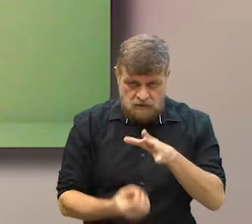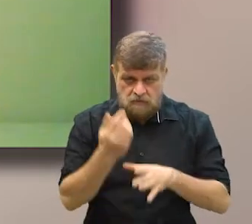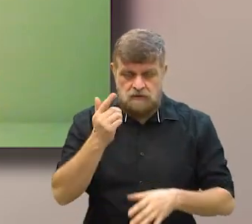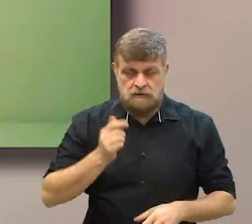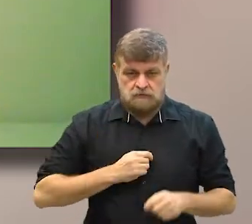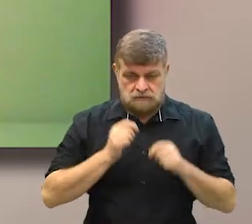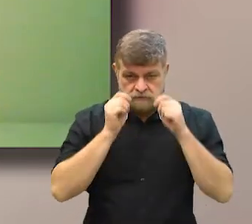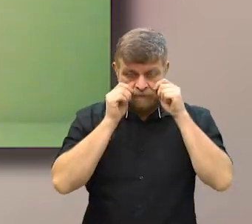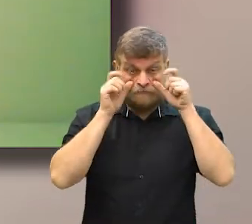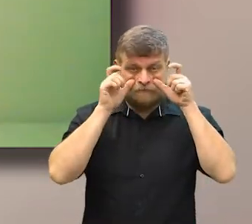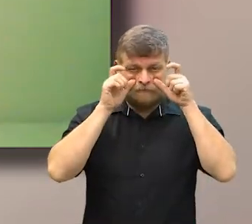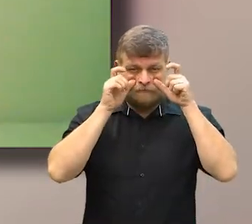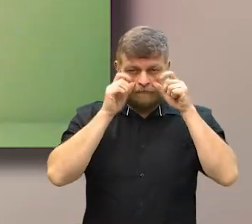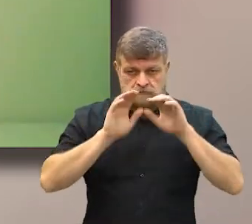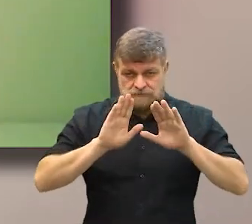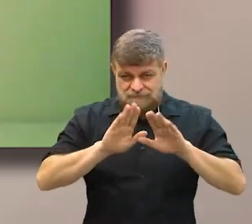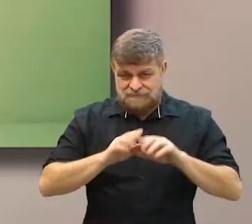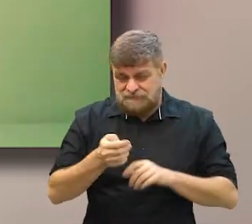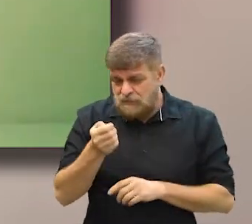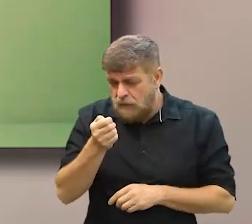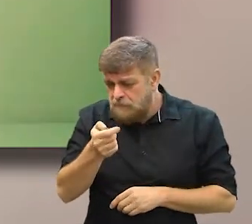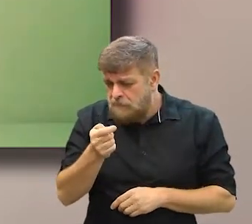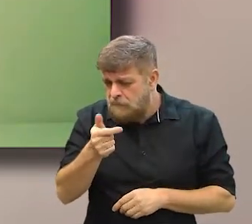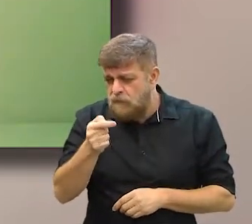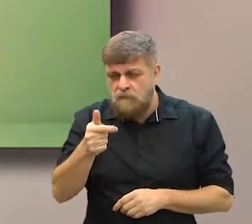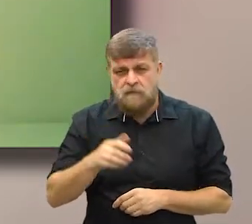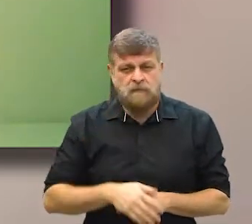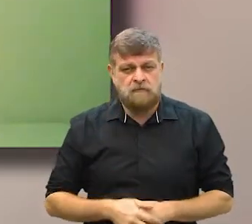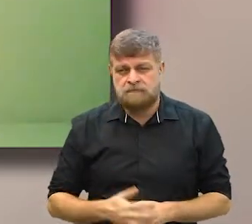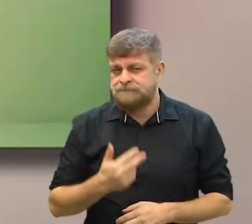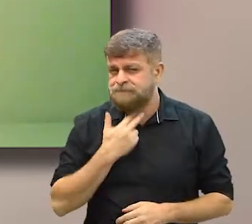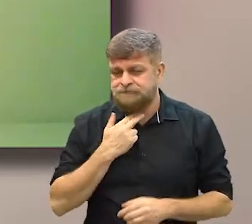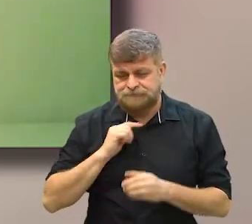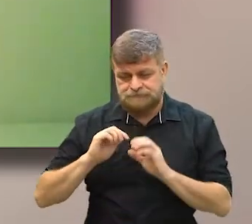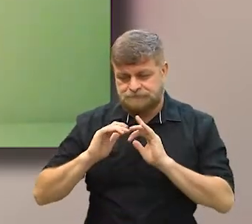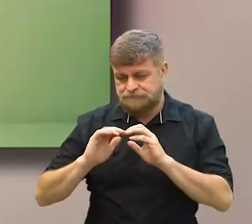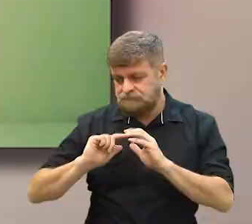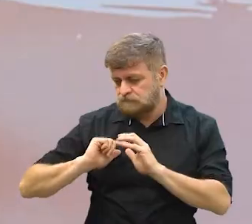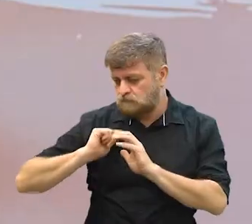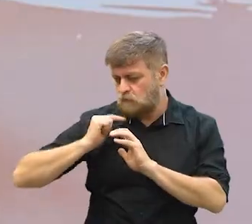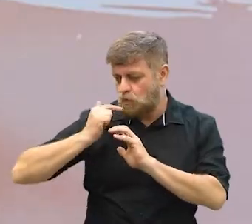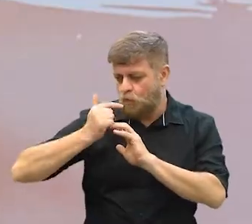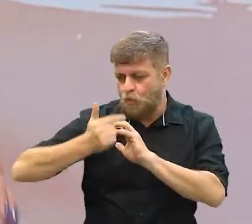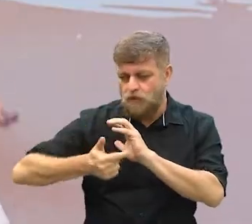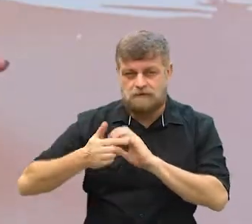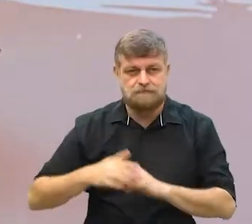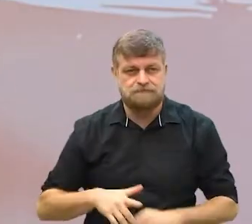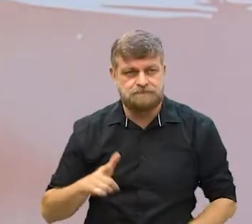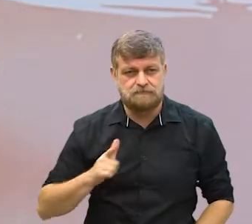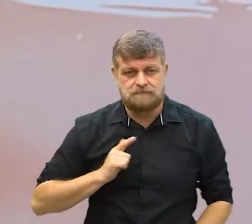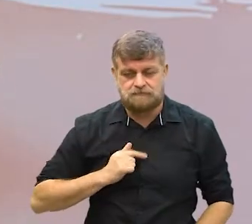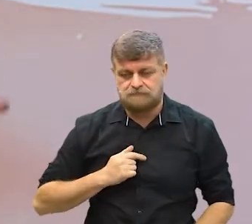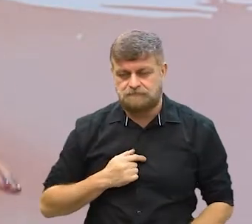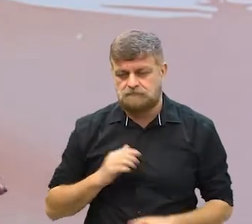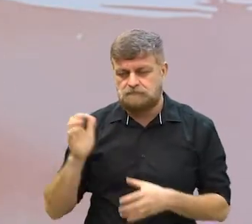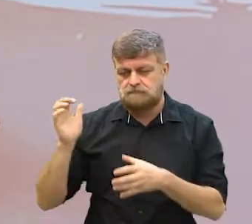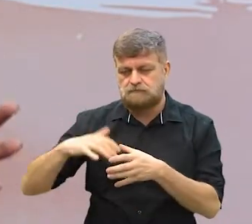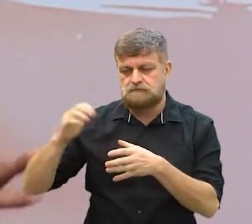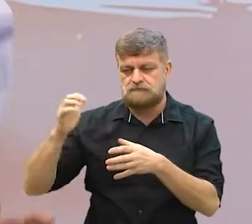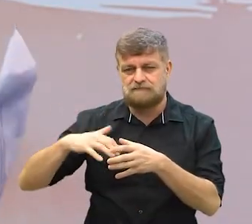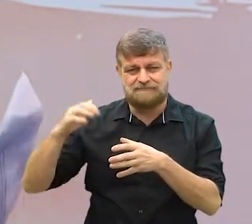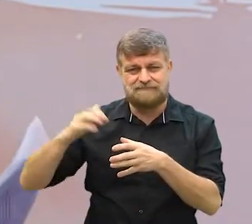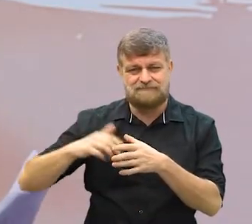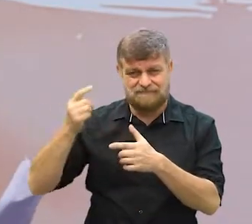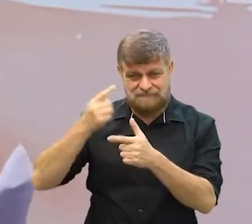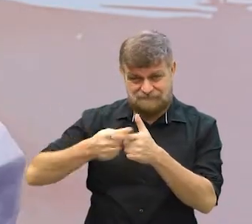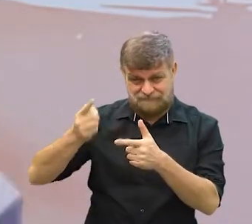em vigília, né, com o indivíduo acordado, mas numa quantidade insignificante, eu poderia dizer. E acumulando essas substâncias, é aí que